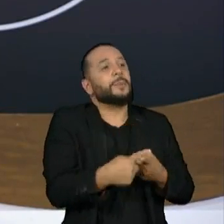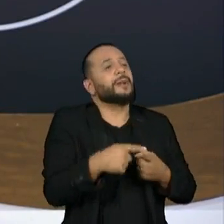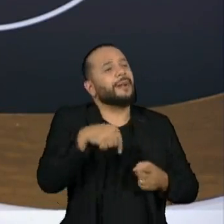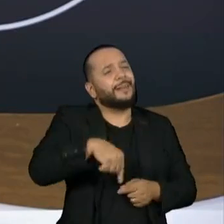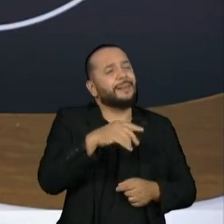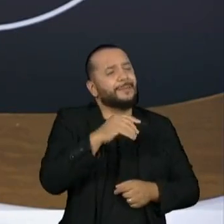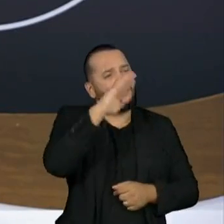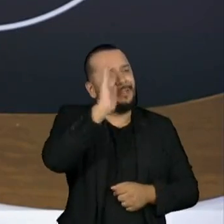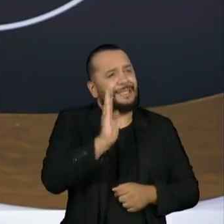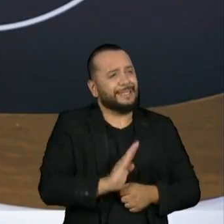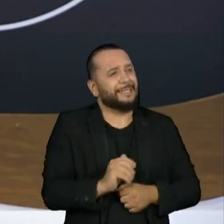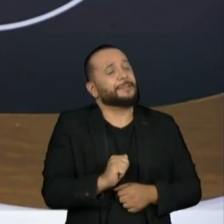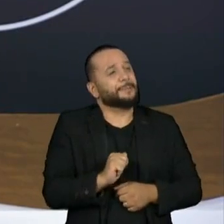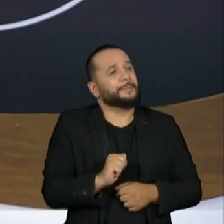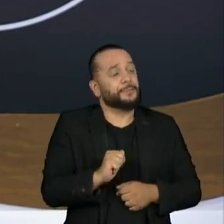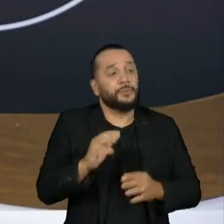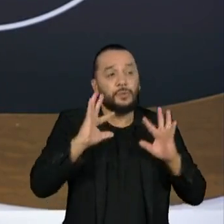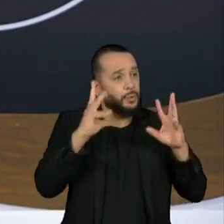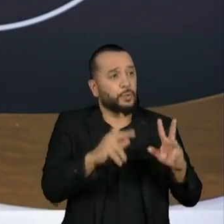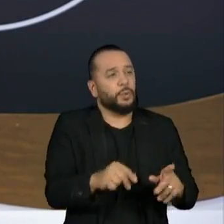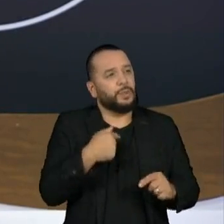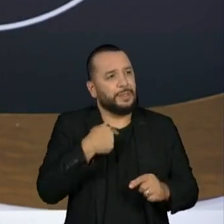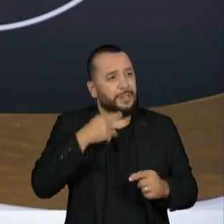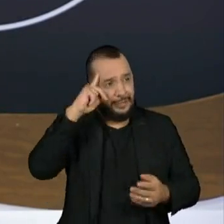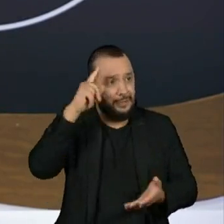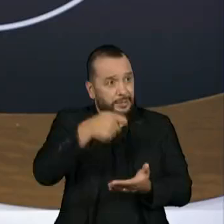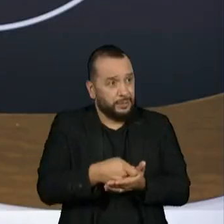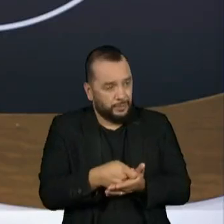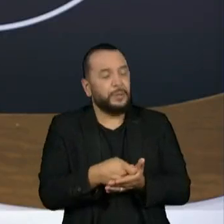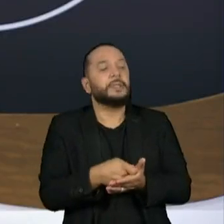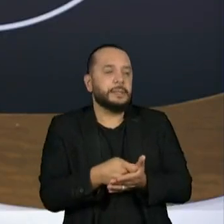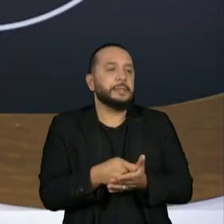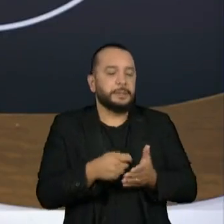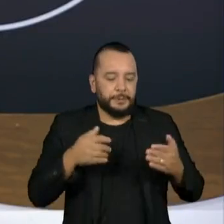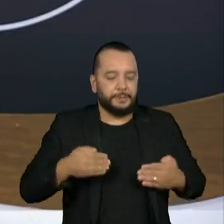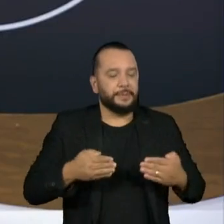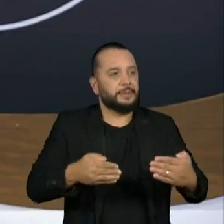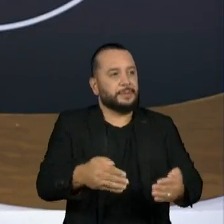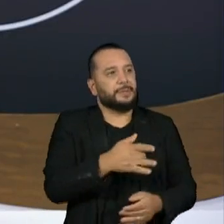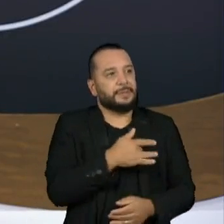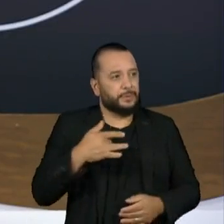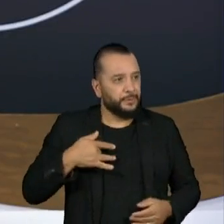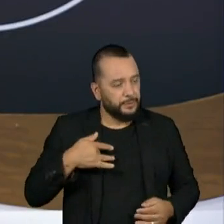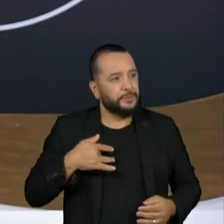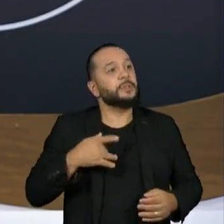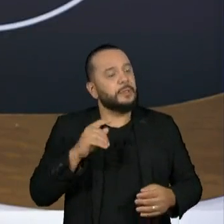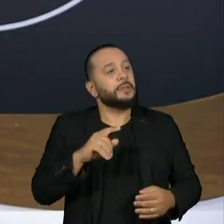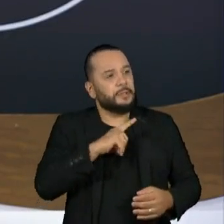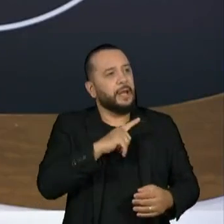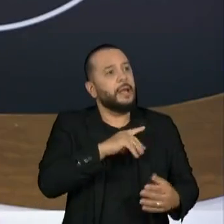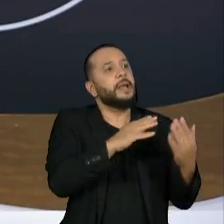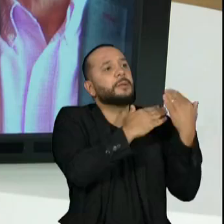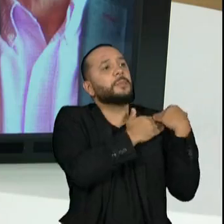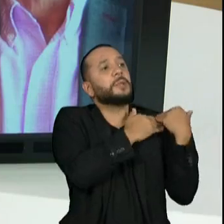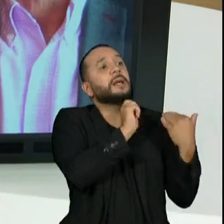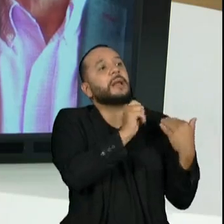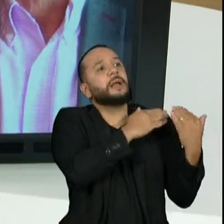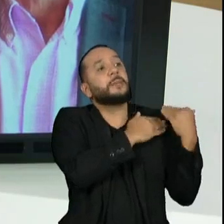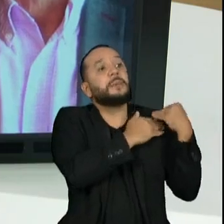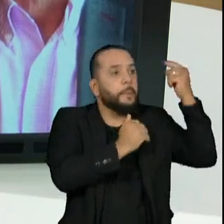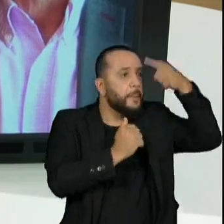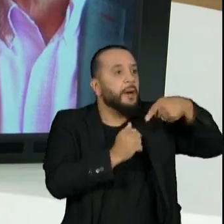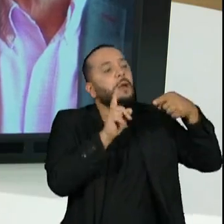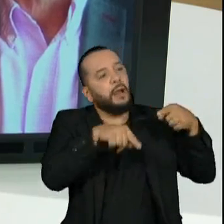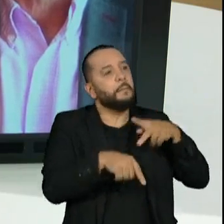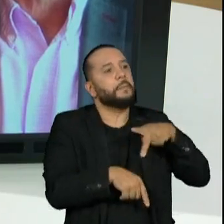no Brasil, todas as decisões do Ministério da Saúde dependem majoritariamente do presidente da República. Ele,